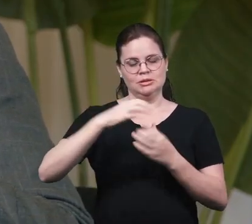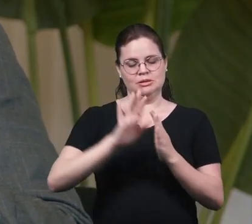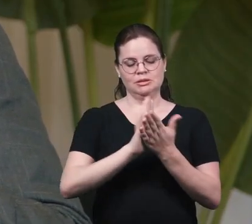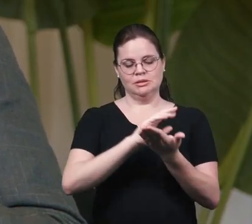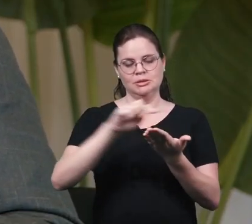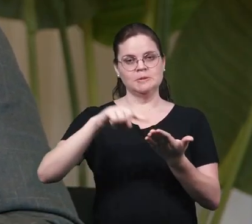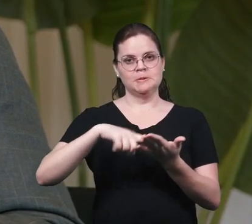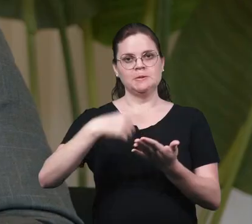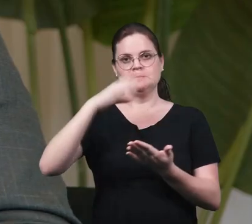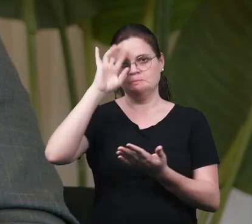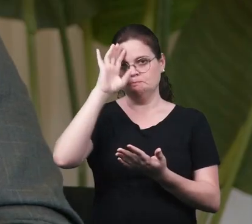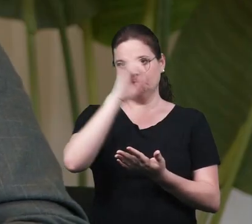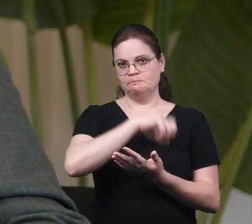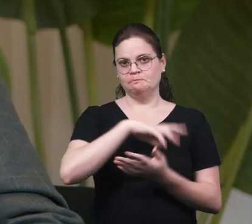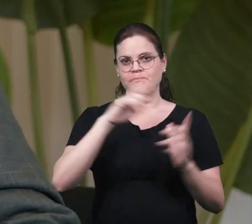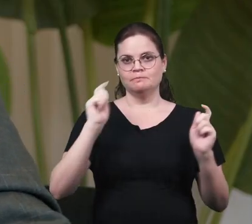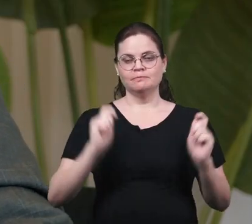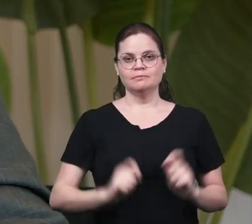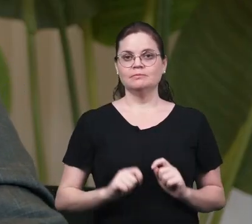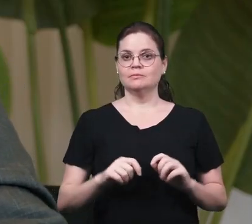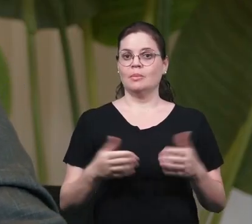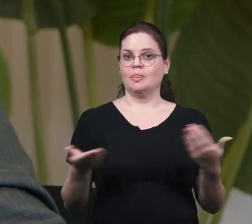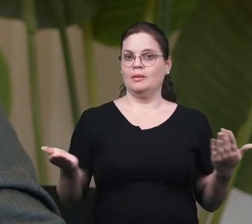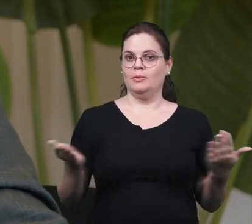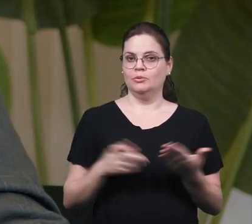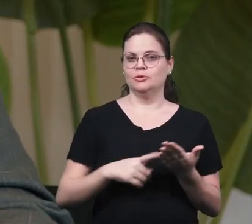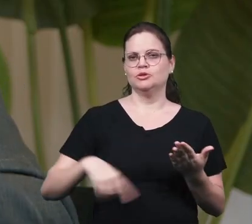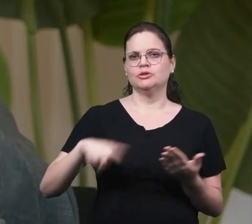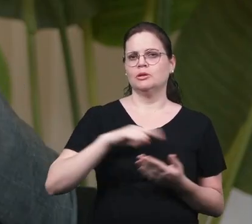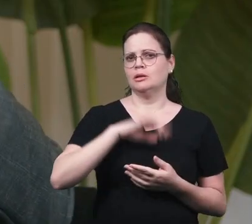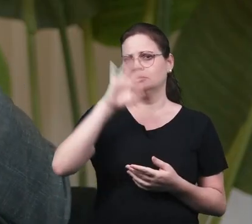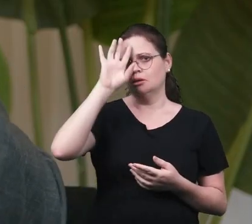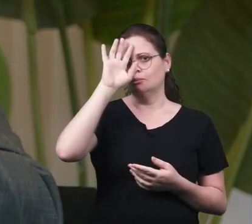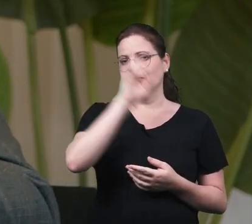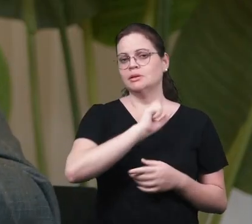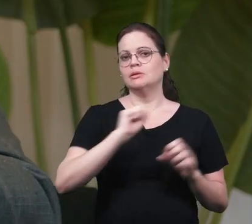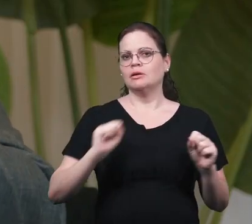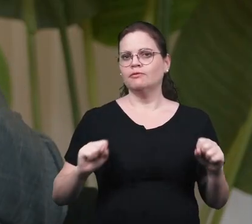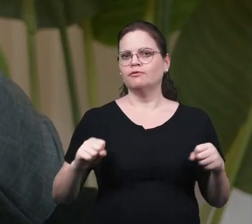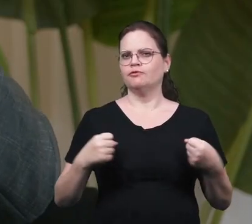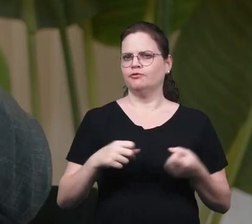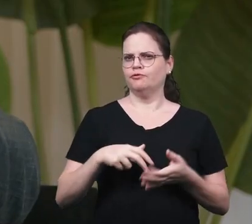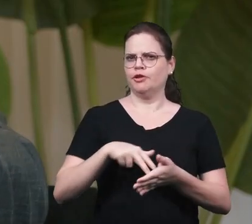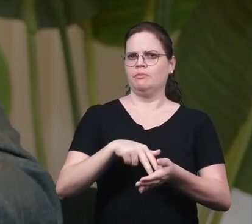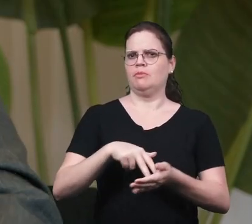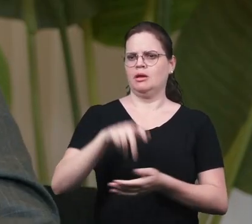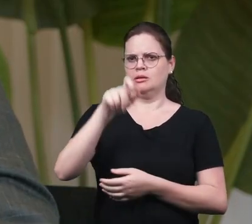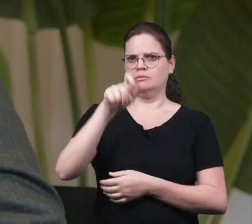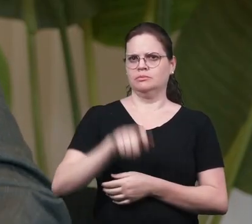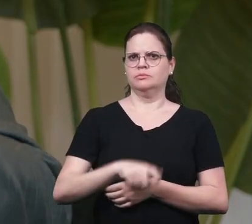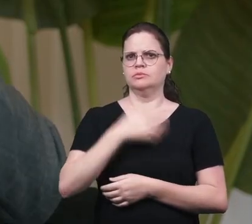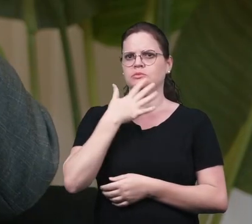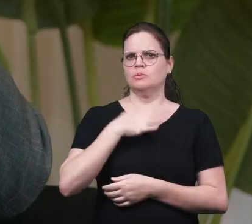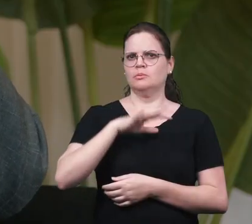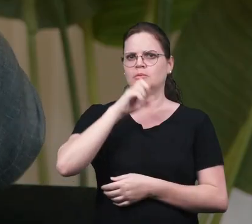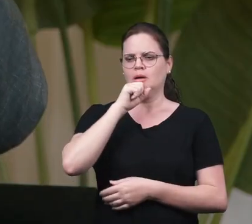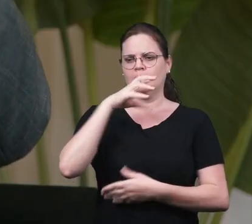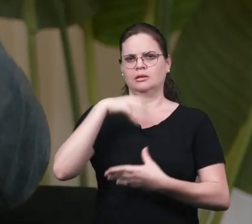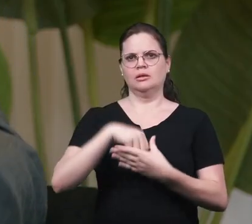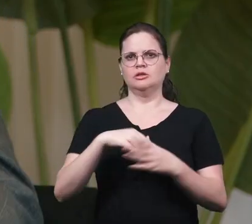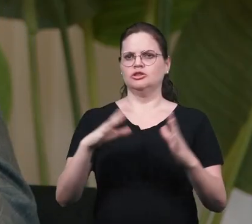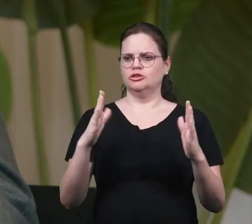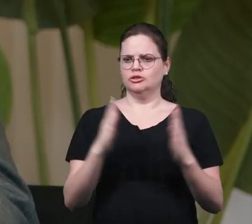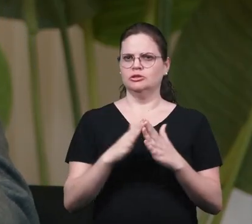Então, através daquilo que nós hoje aprendemos, a firmeza de um obreiro, a firmeza